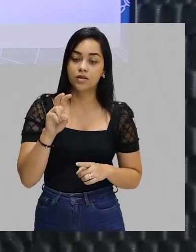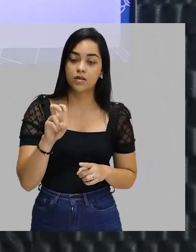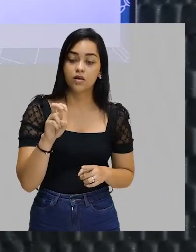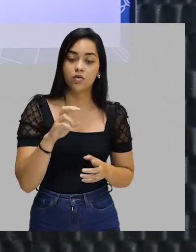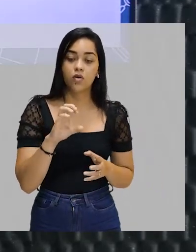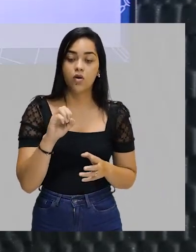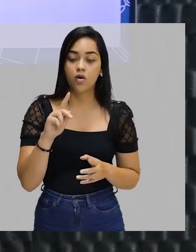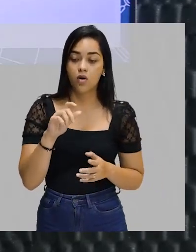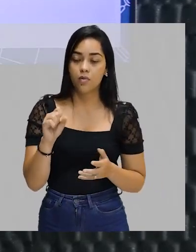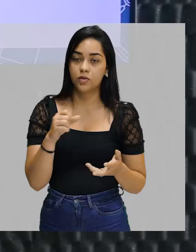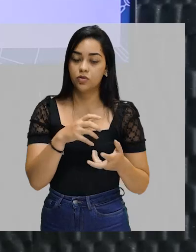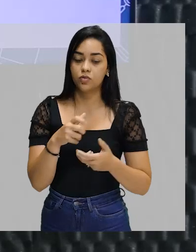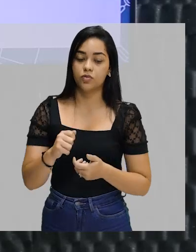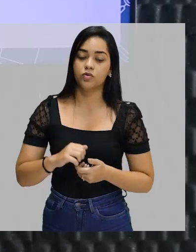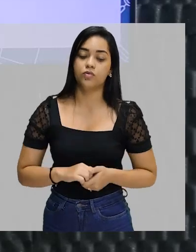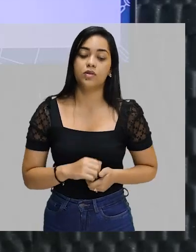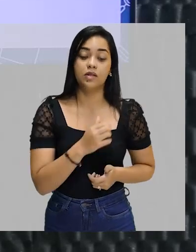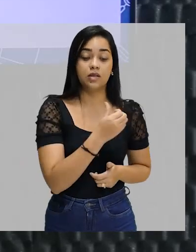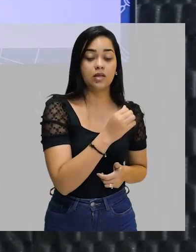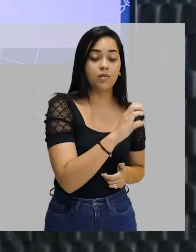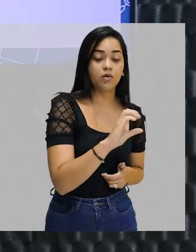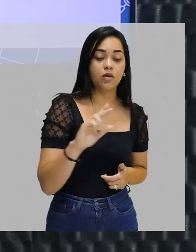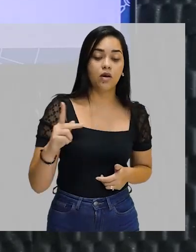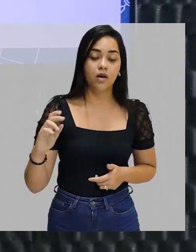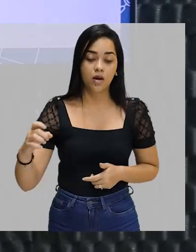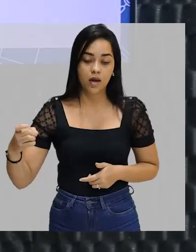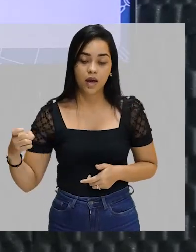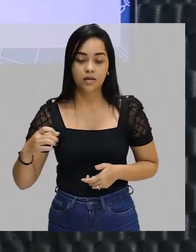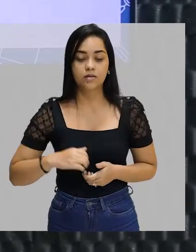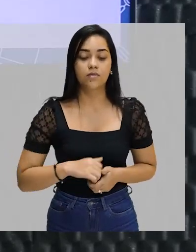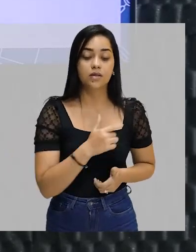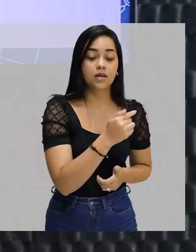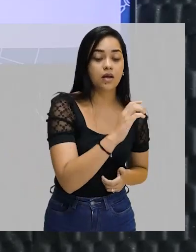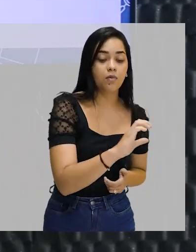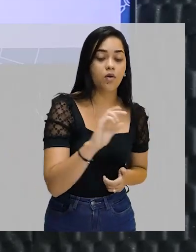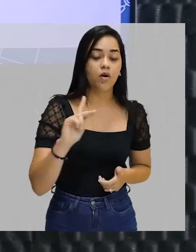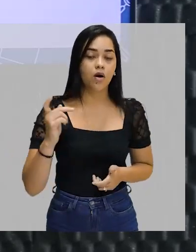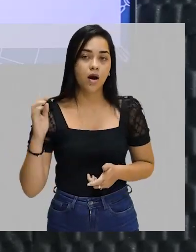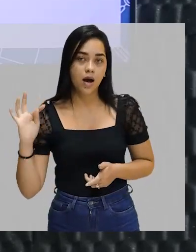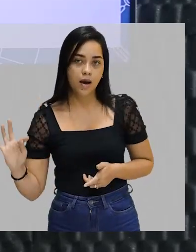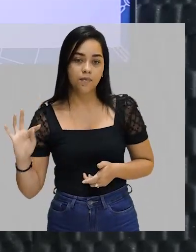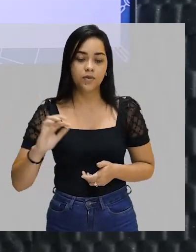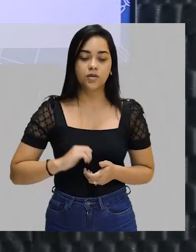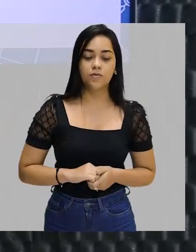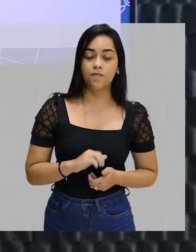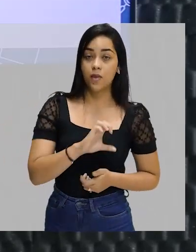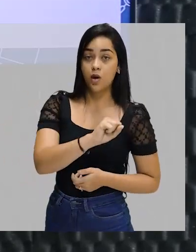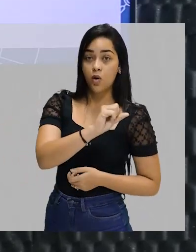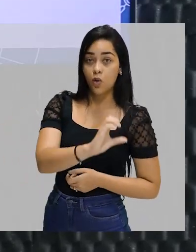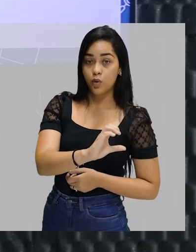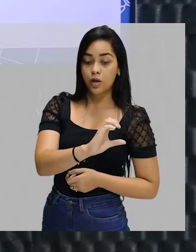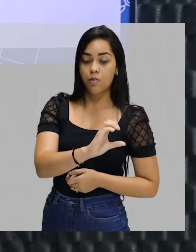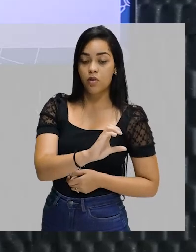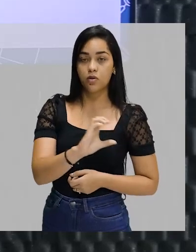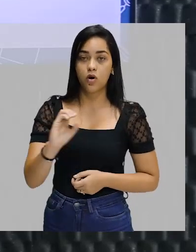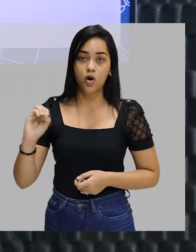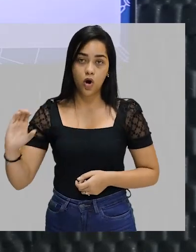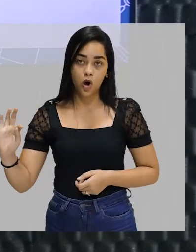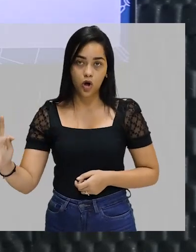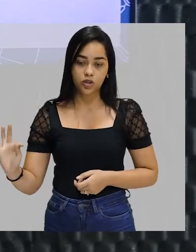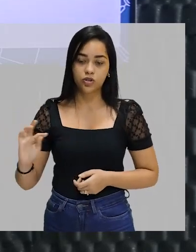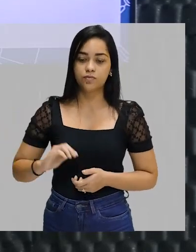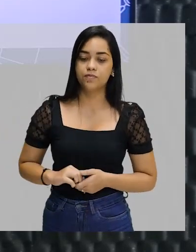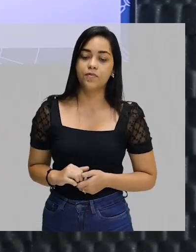Mundo. Pentacampeão. 6 carbonos, hex. 7 carbonos, hept. 8